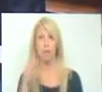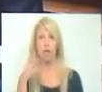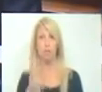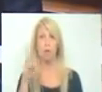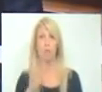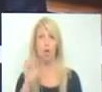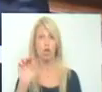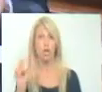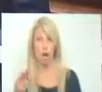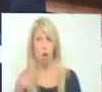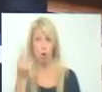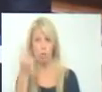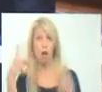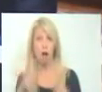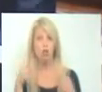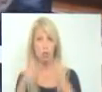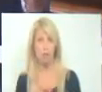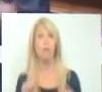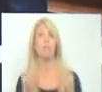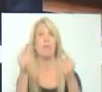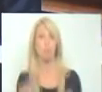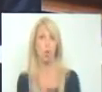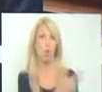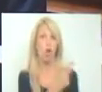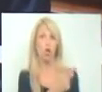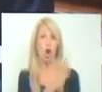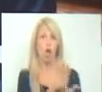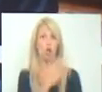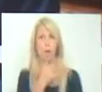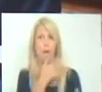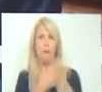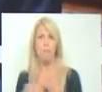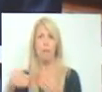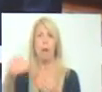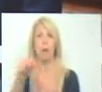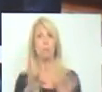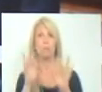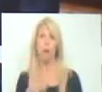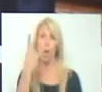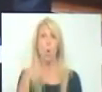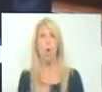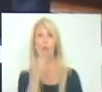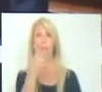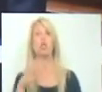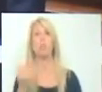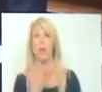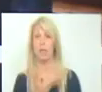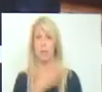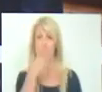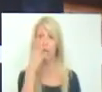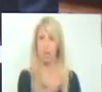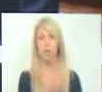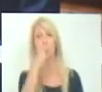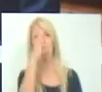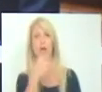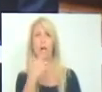euros de austeridade depois, muito para lá da Troika, como hoje reconheceu aqui um deputado do PSD, diz-nos o Governo nesse orçamento